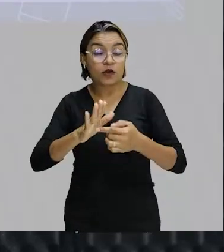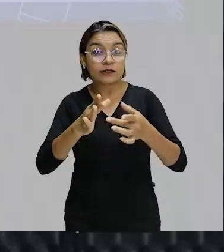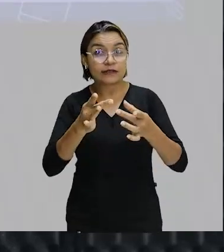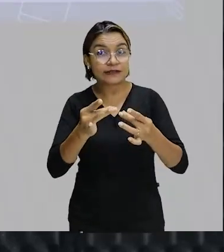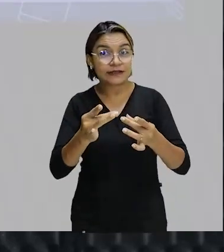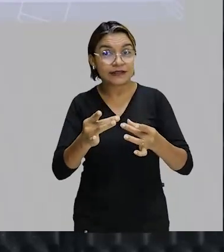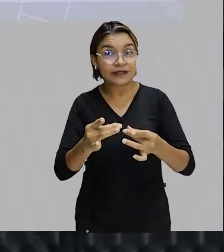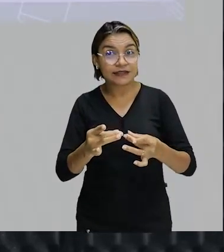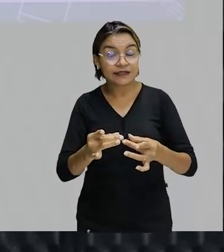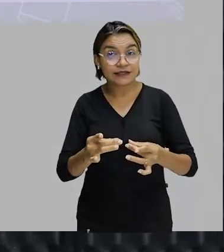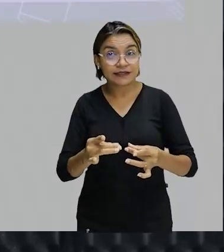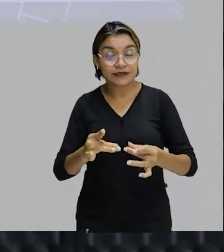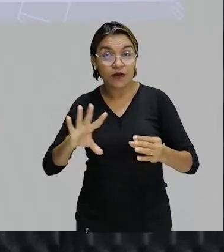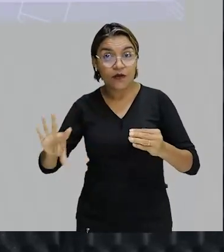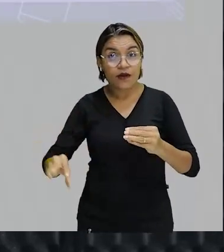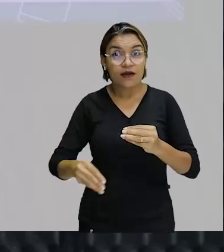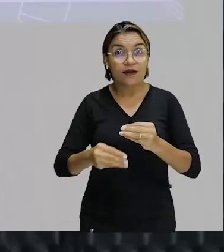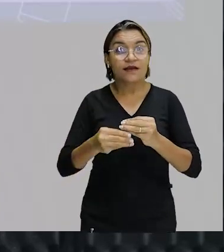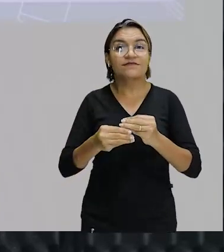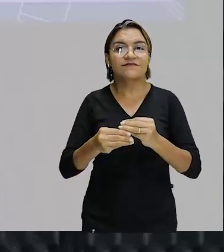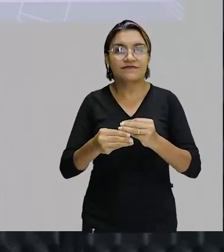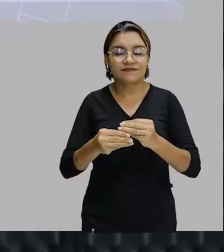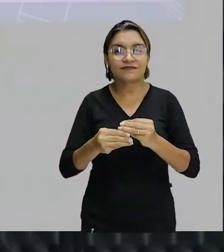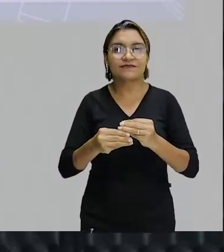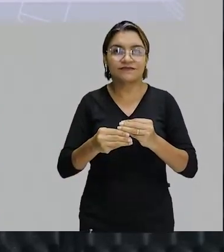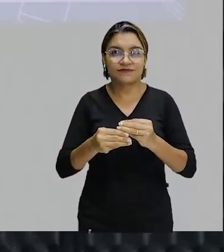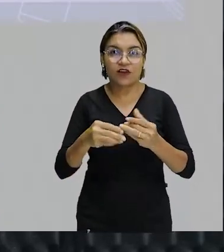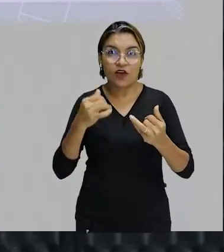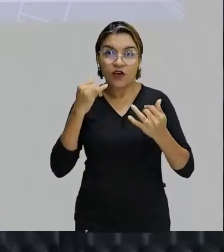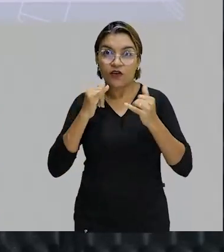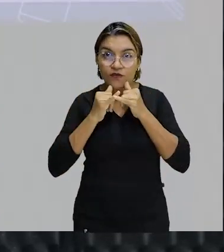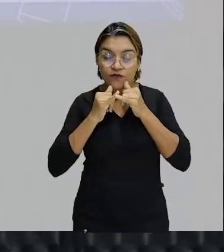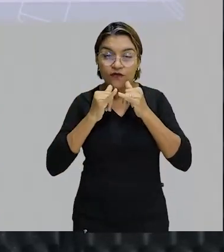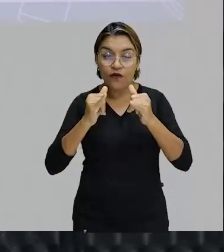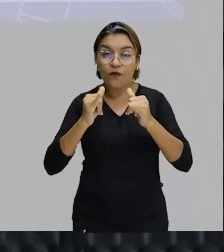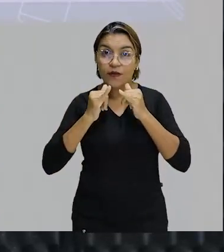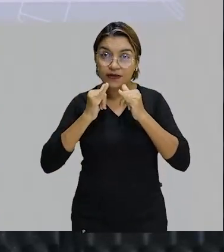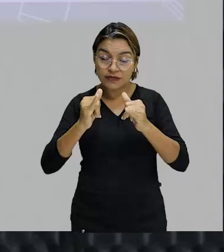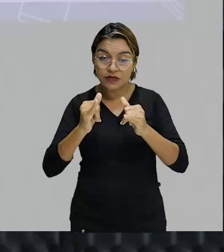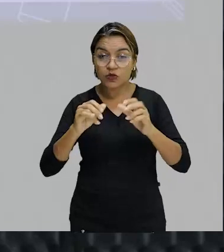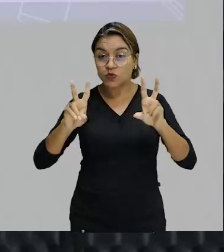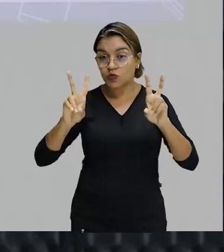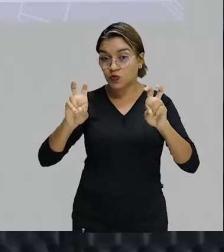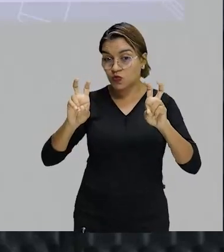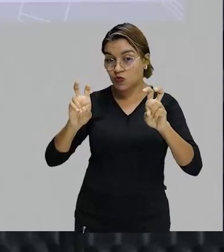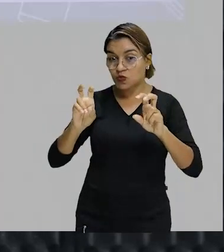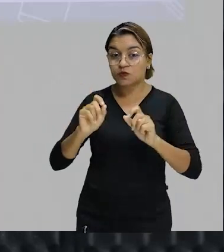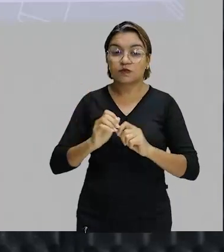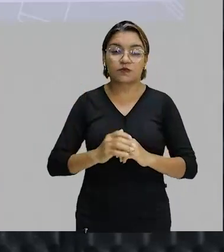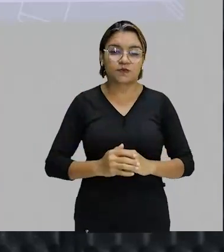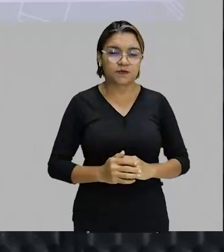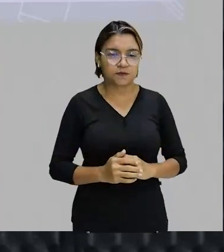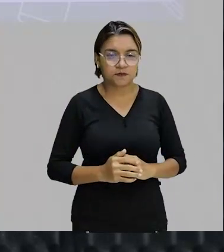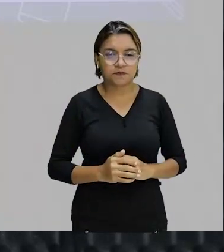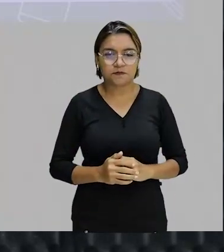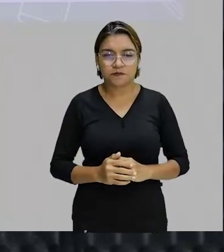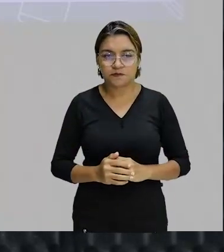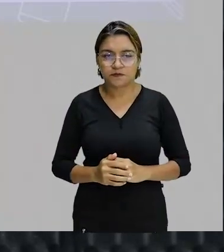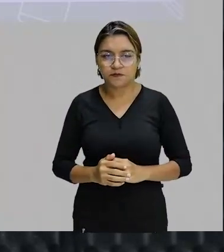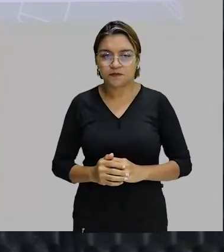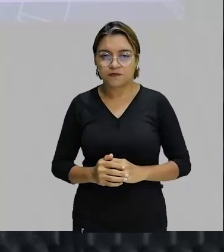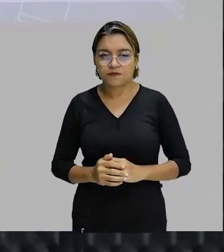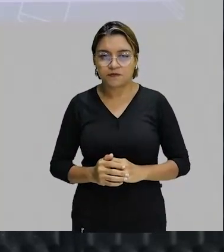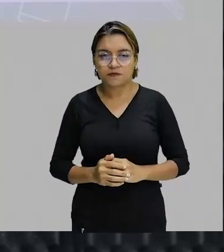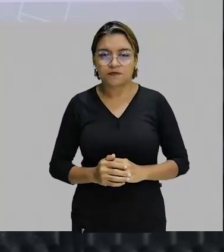descrição adicional. Quer dizer, ele dá mais informação para a verb, adjective ou